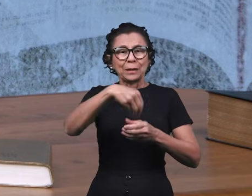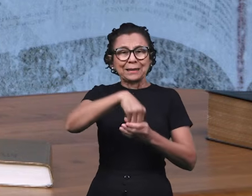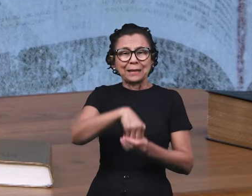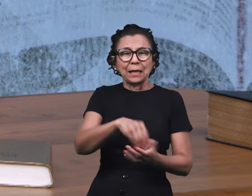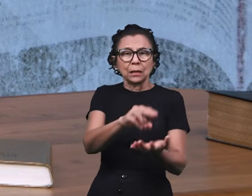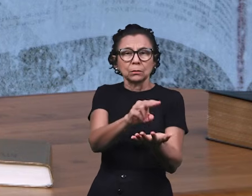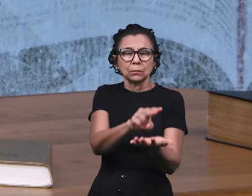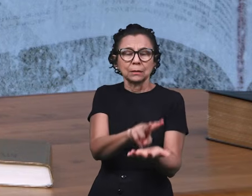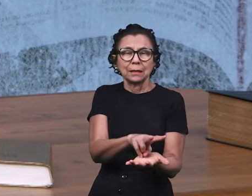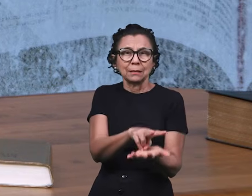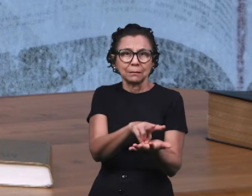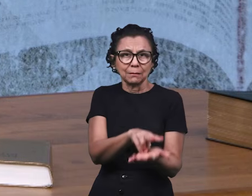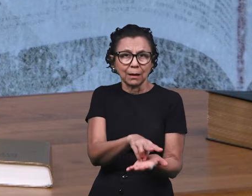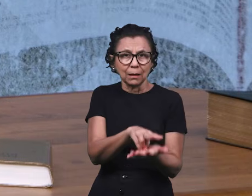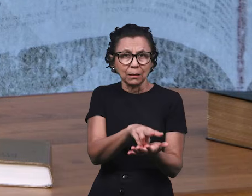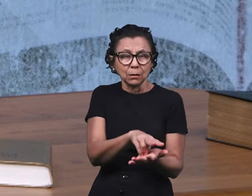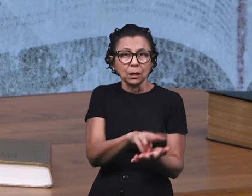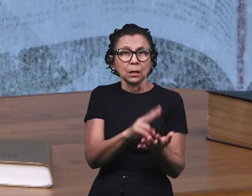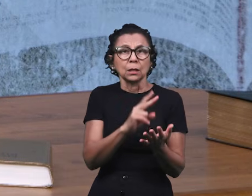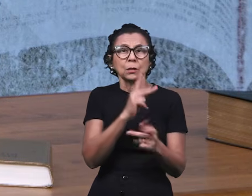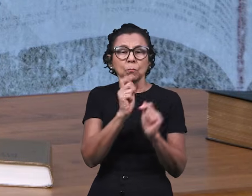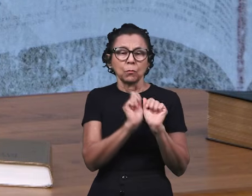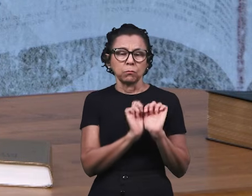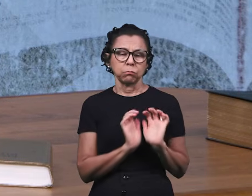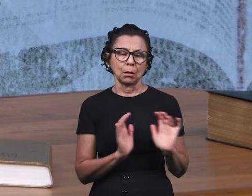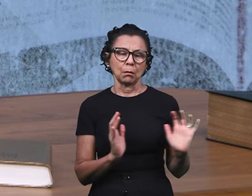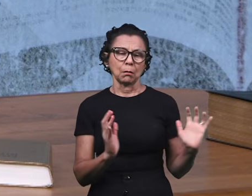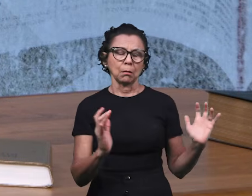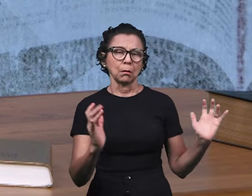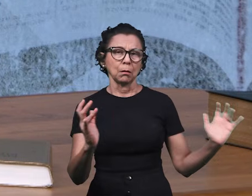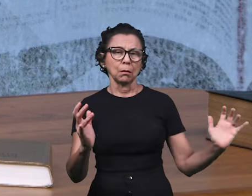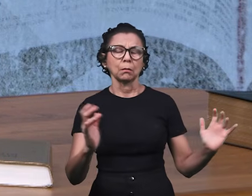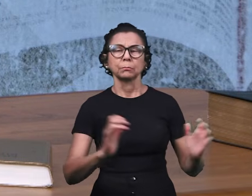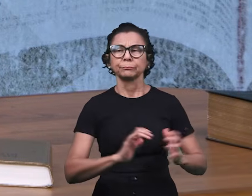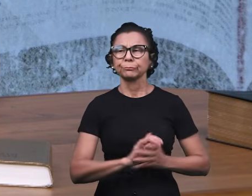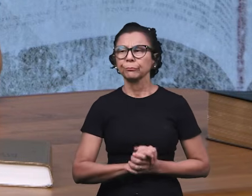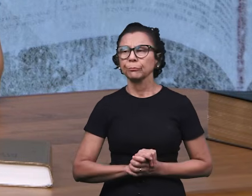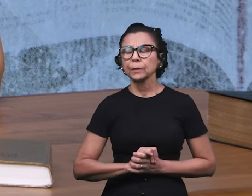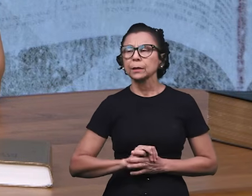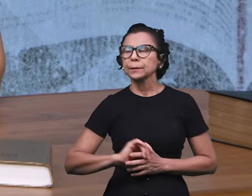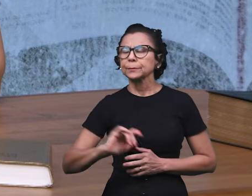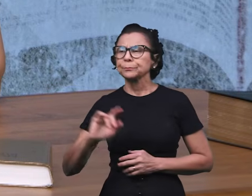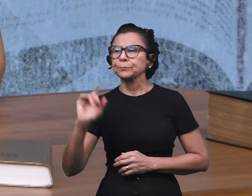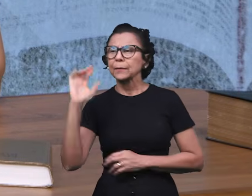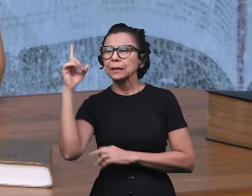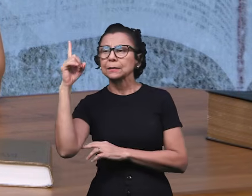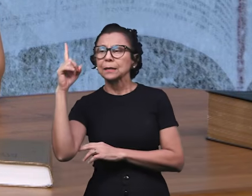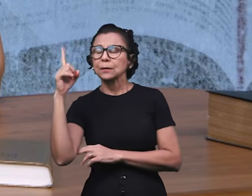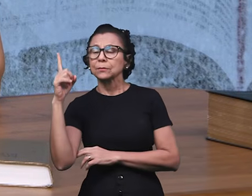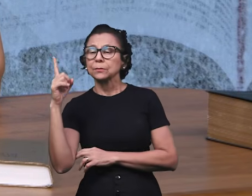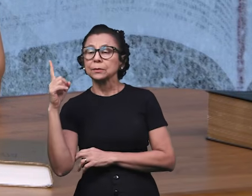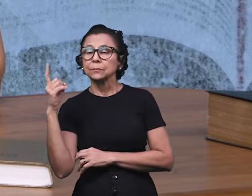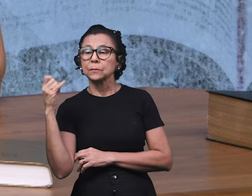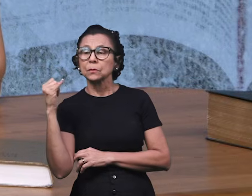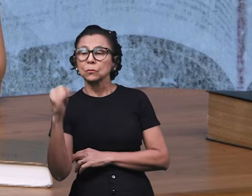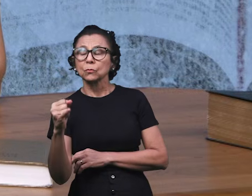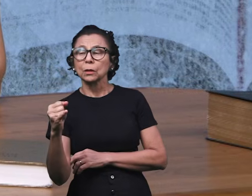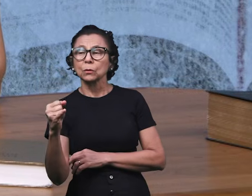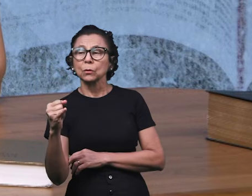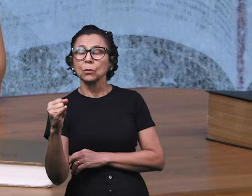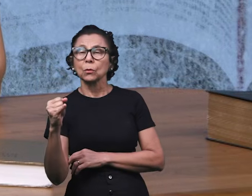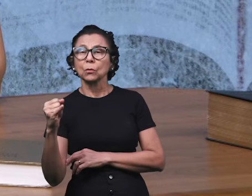ao redor dele. E respondeu Davi e falou a Aquimeleque, o